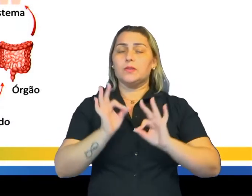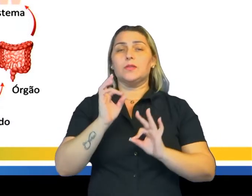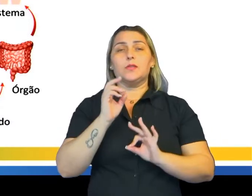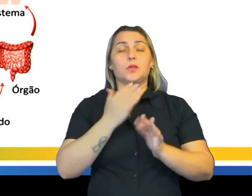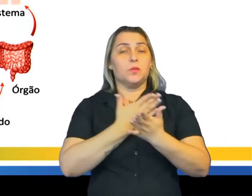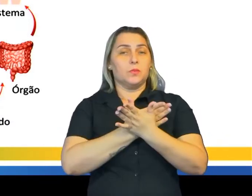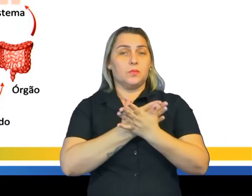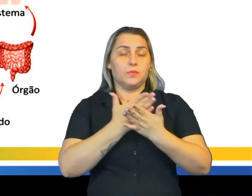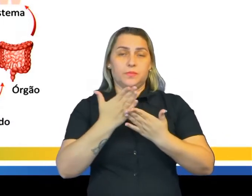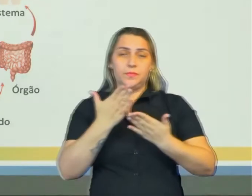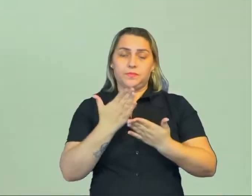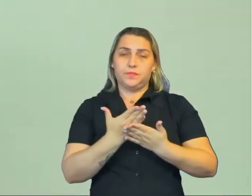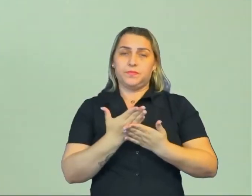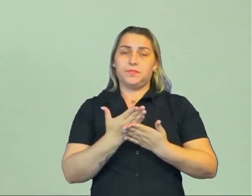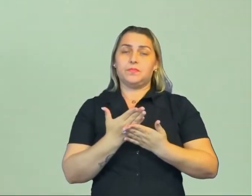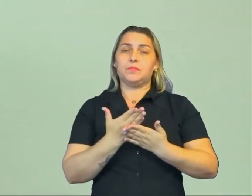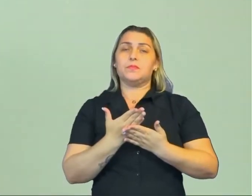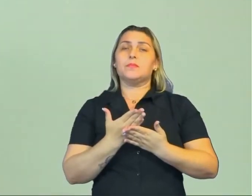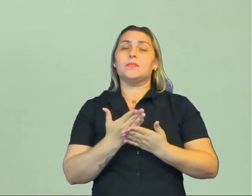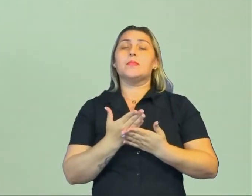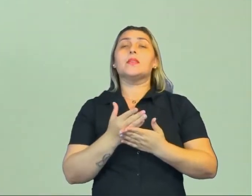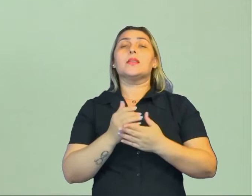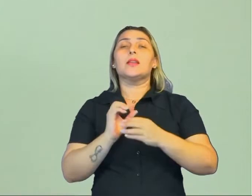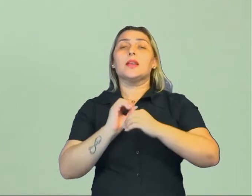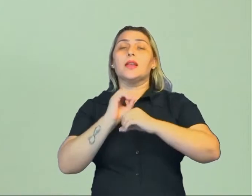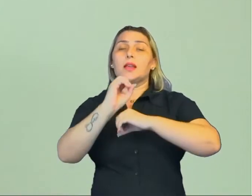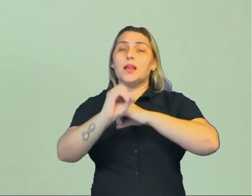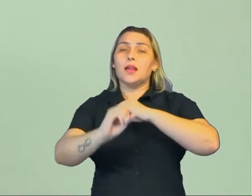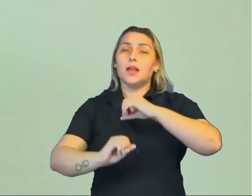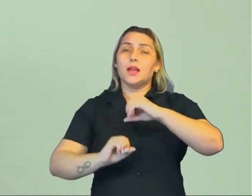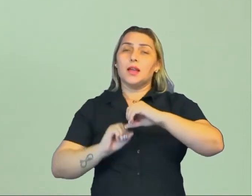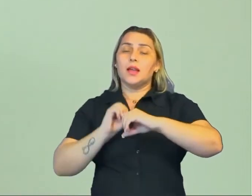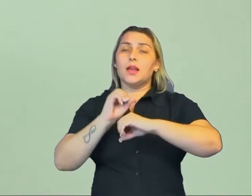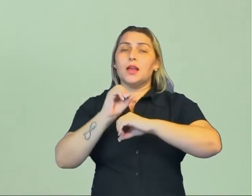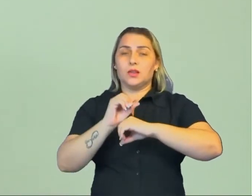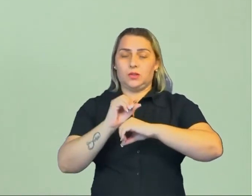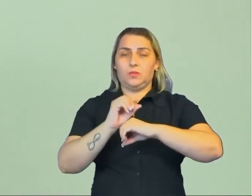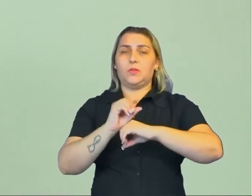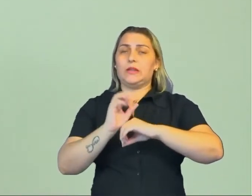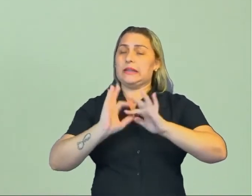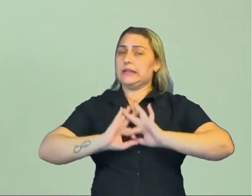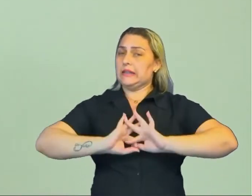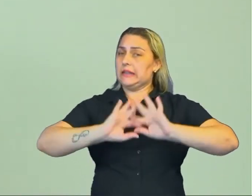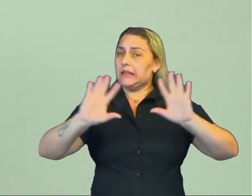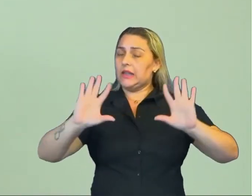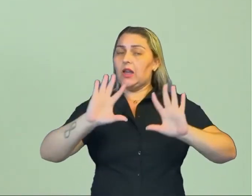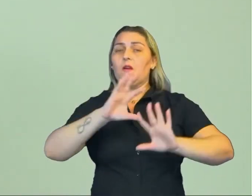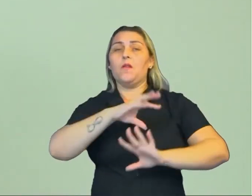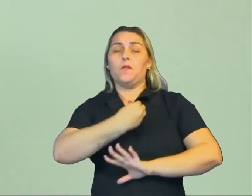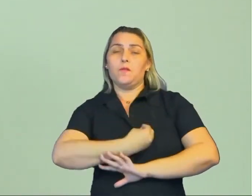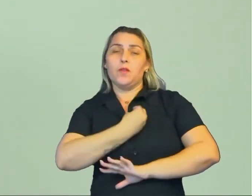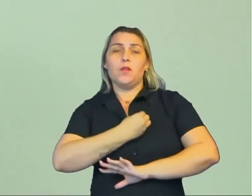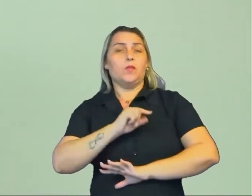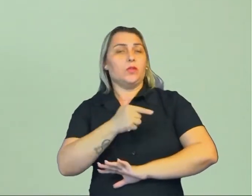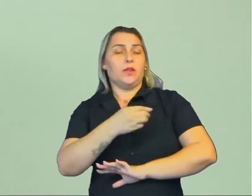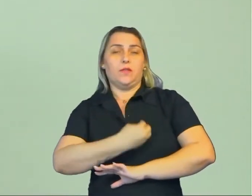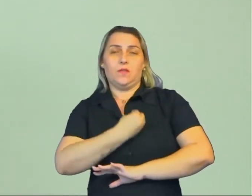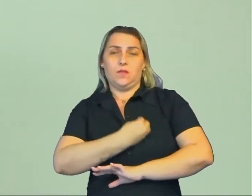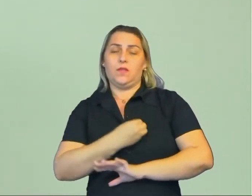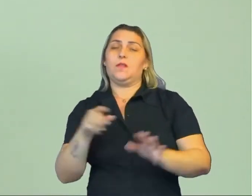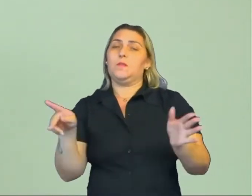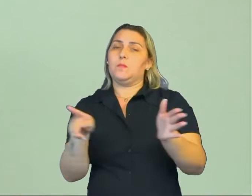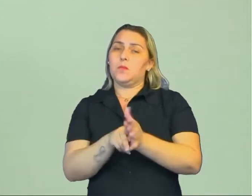Nós iniciamos com um pequeno átomo. Todo ser, independente de ser vivo ou não vivo, ele é formado